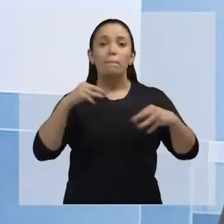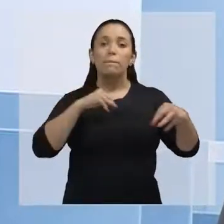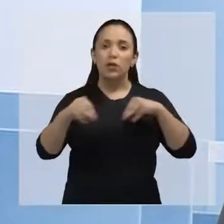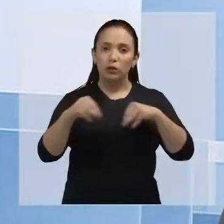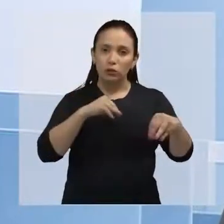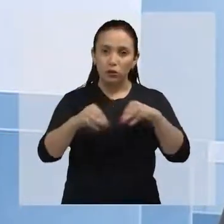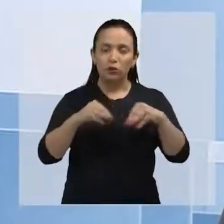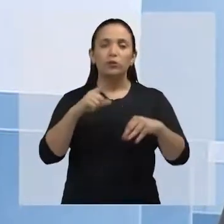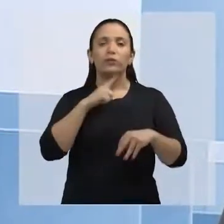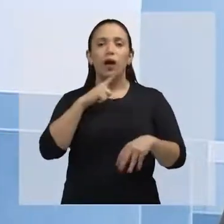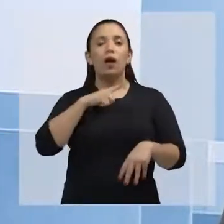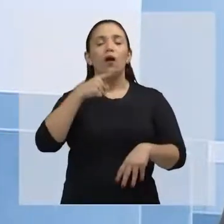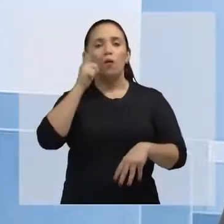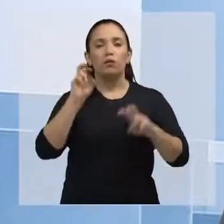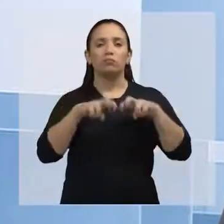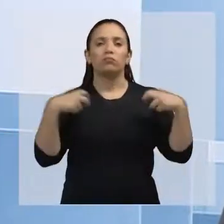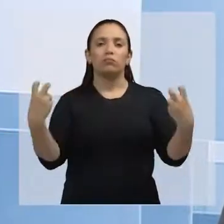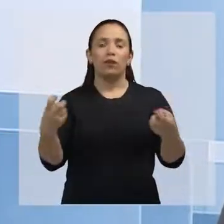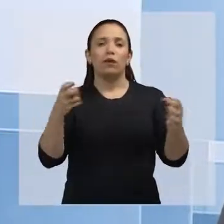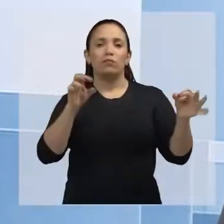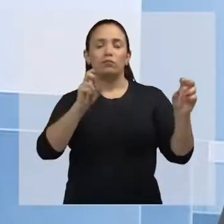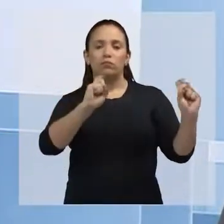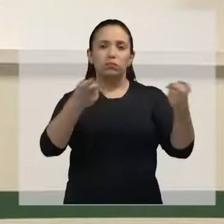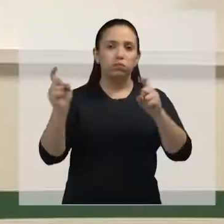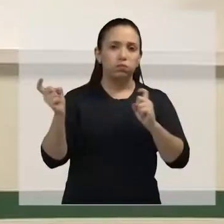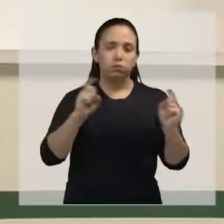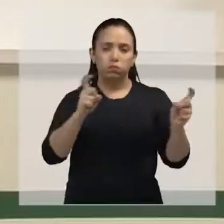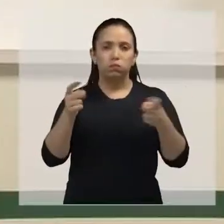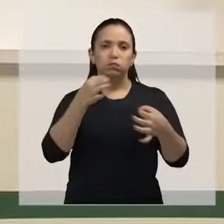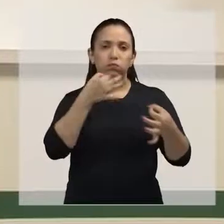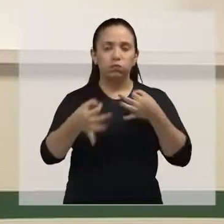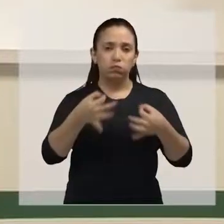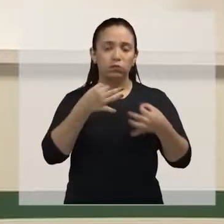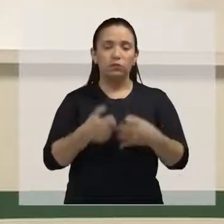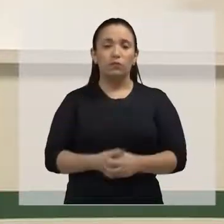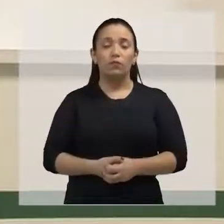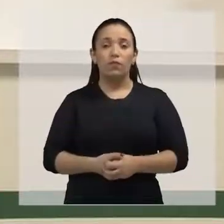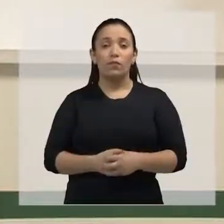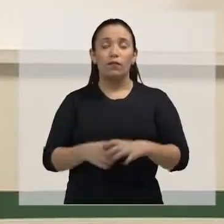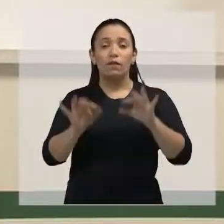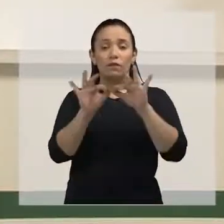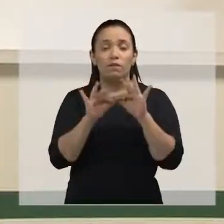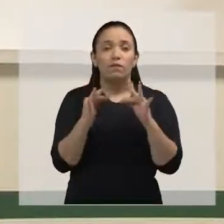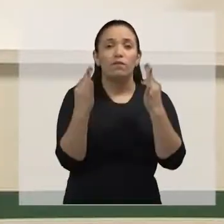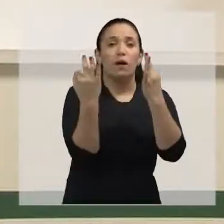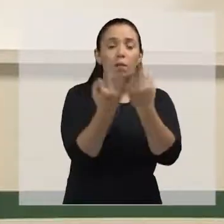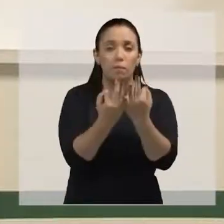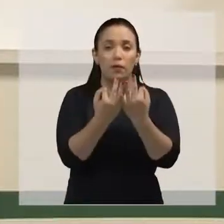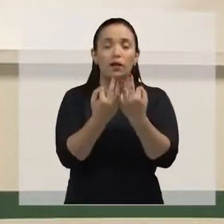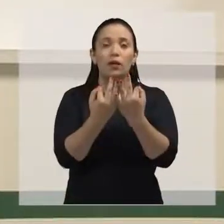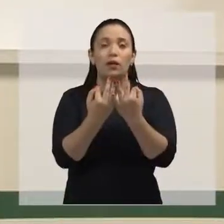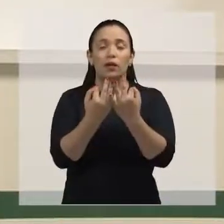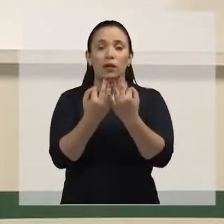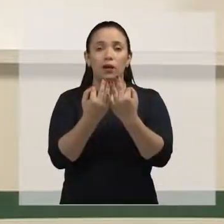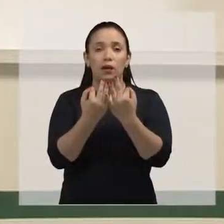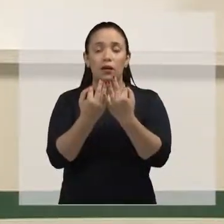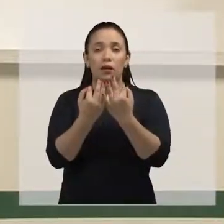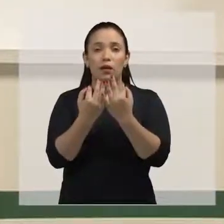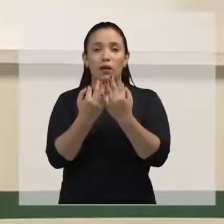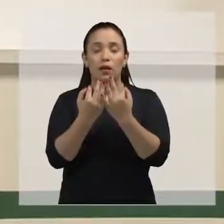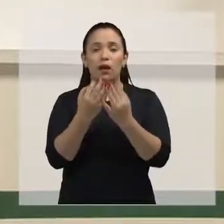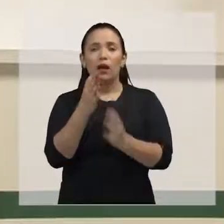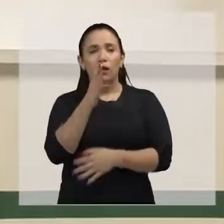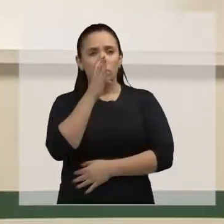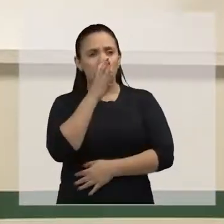ministros falaram lá. Sem dúvida. Vários falaram lá. Que a vítima, a família da vítima assistia o cara